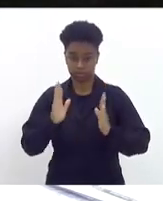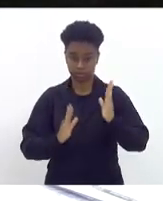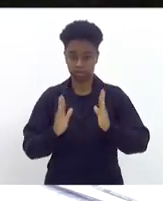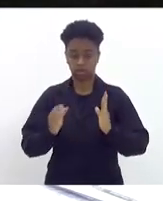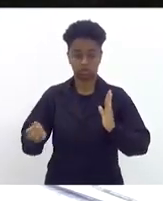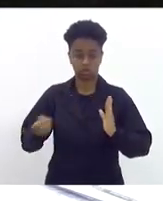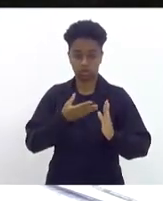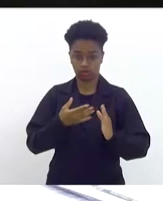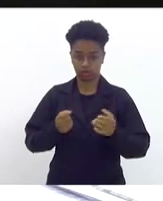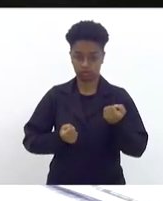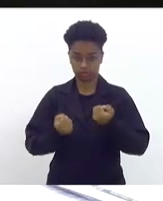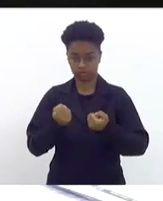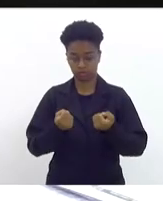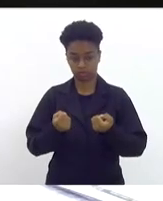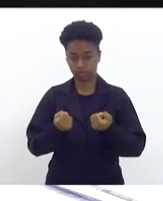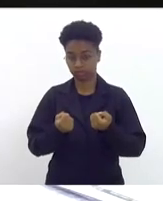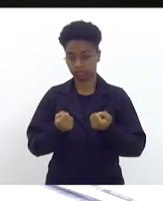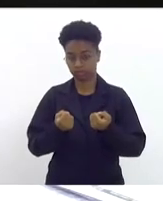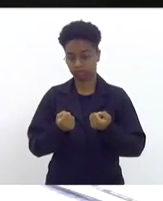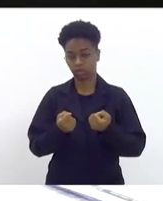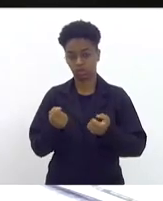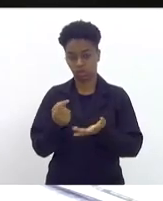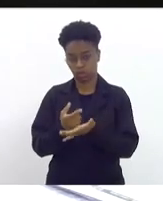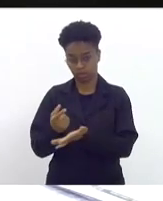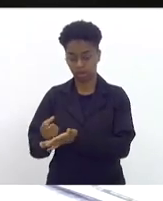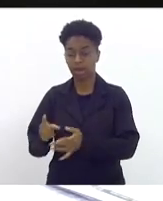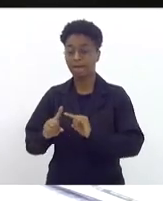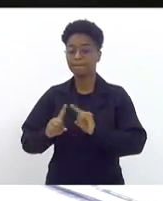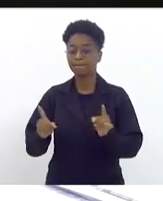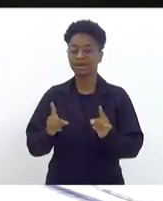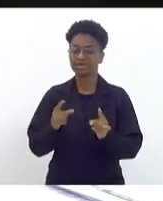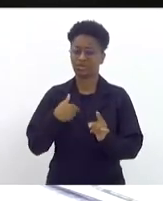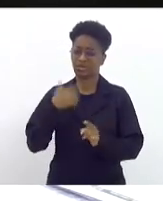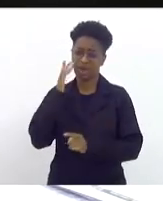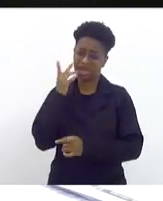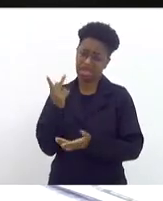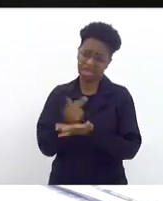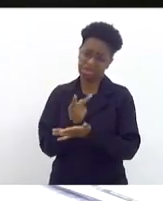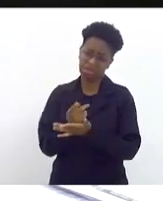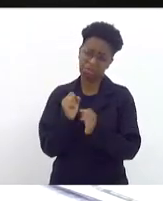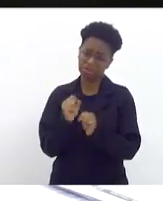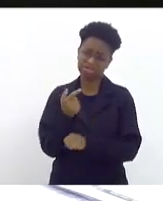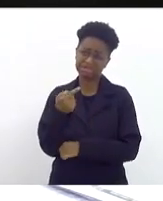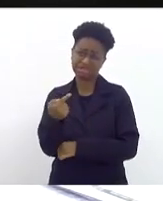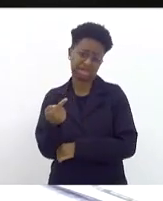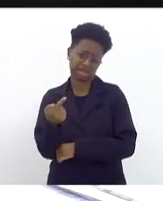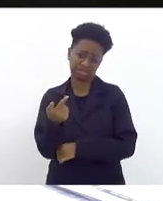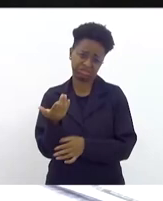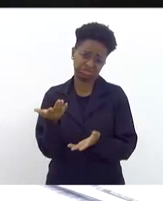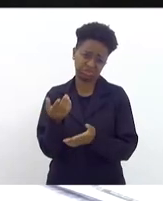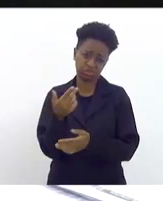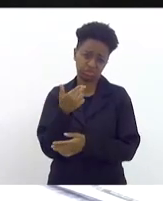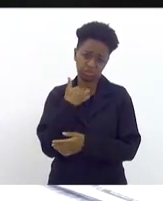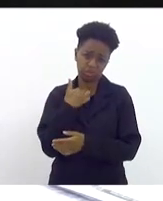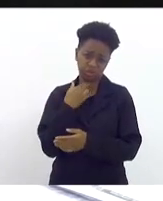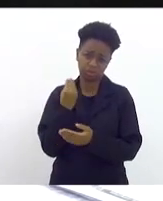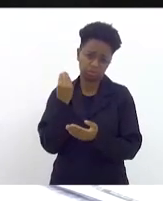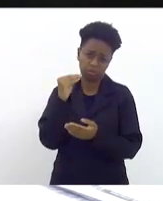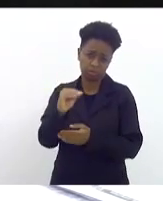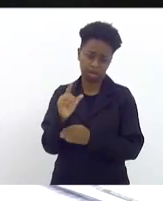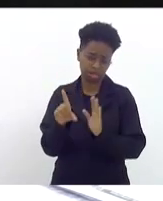de uma forma errônea Pode ser 7 não dá para determinar em lei